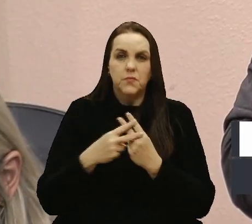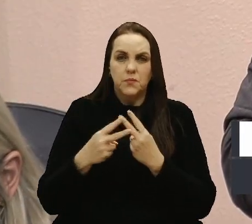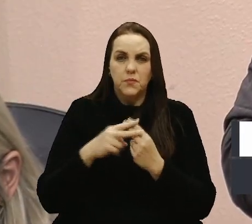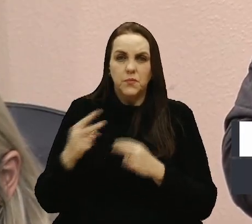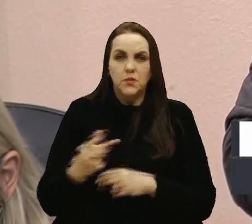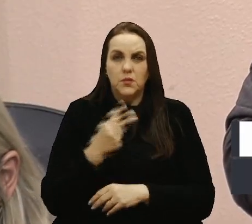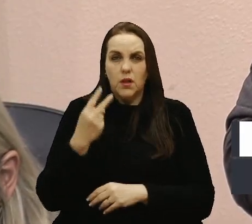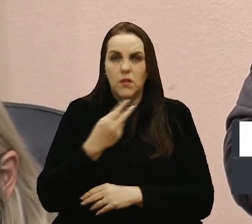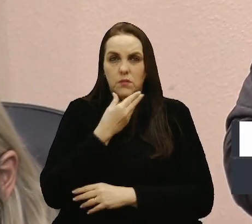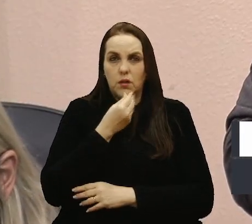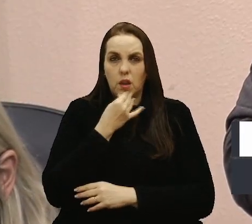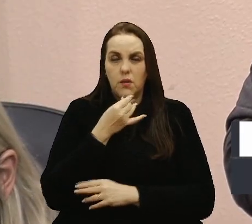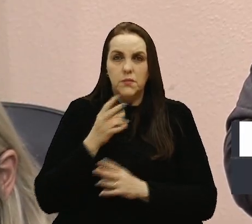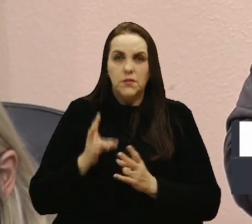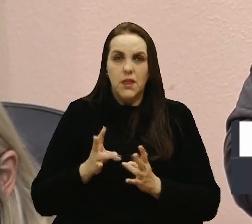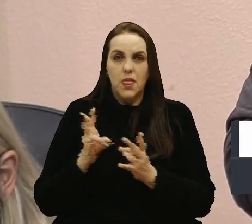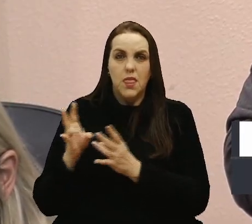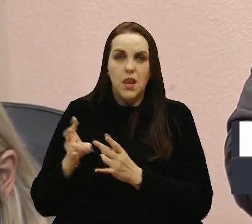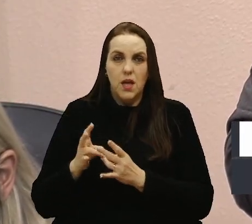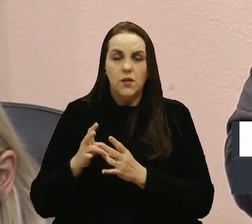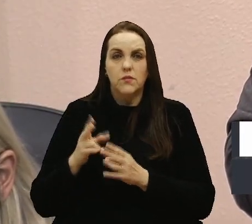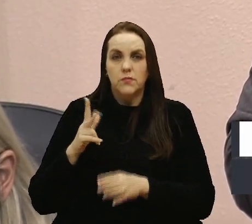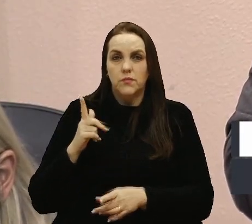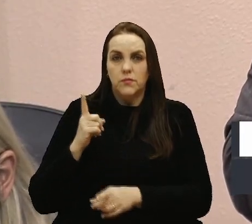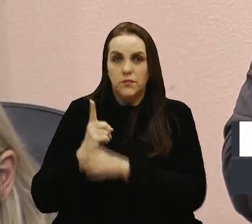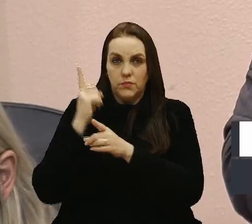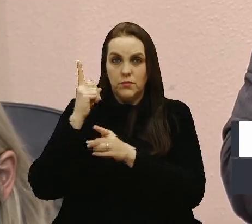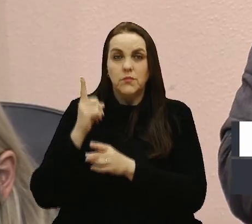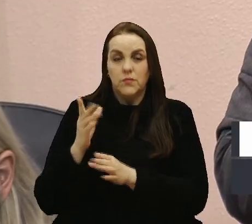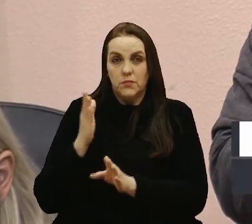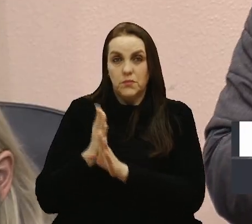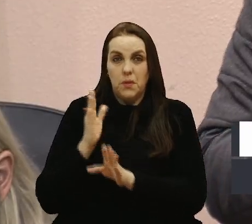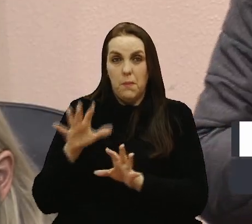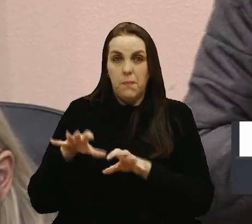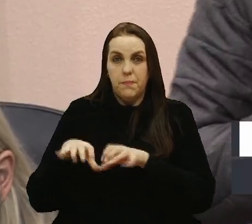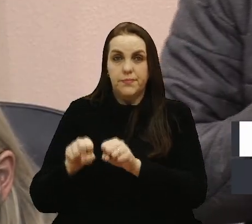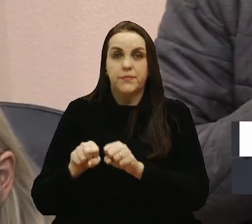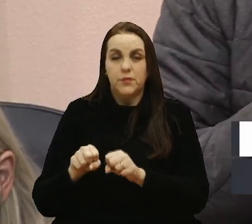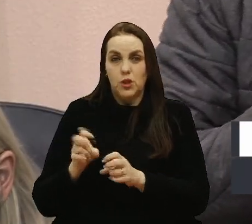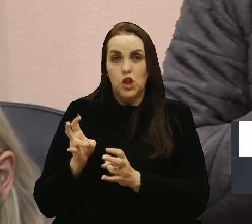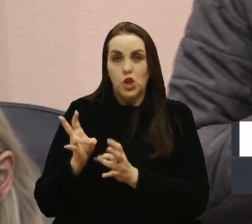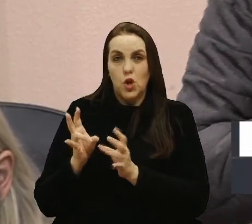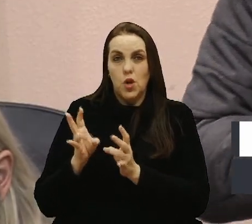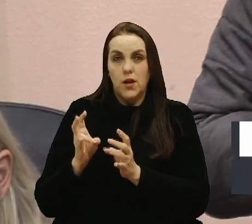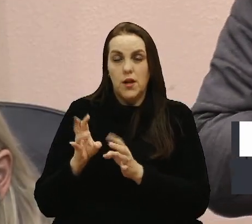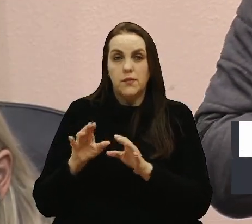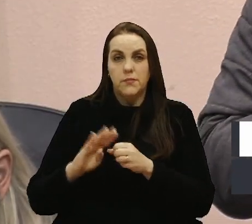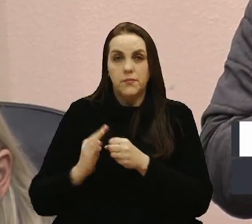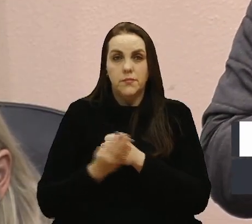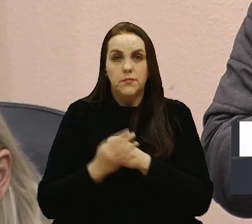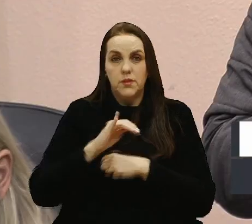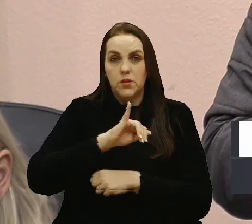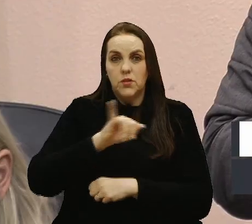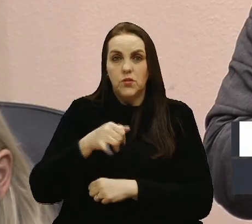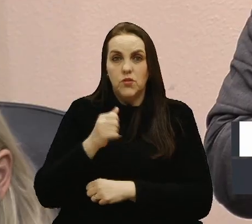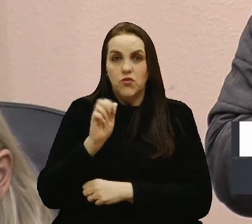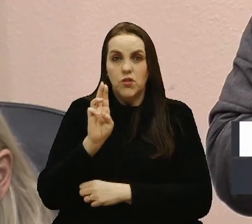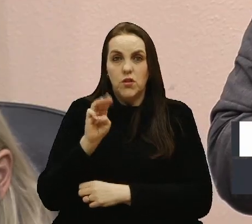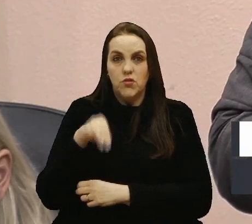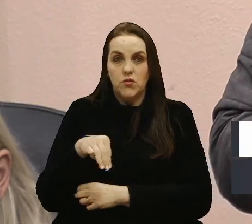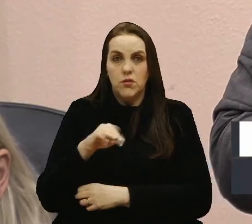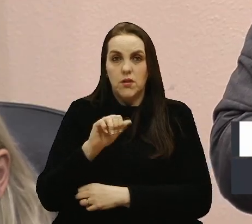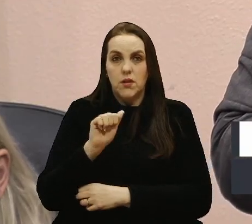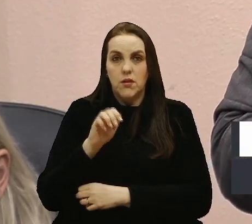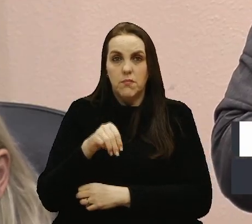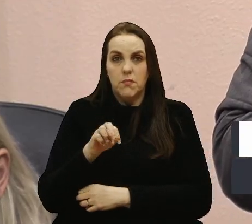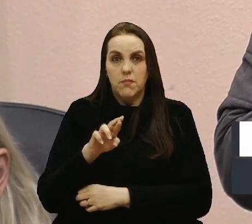indivíduos por tráfico e apreensão de expressiva quantidade de drogas que ocorreu no bairro Jardim América. O